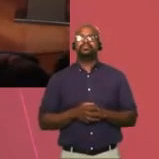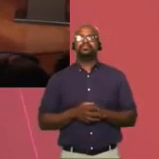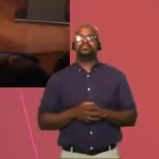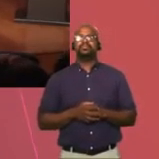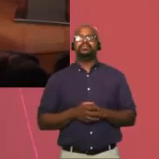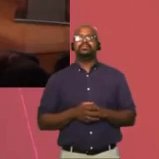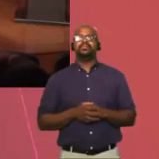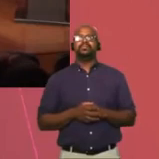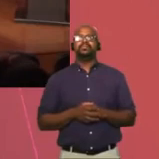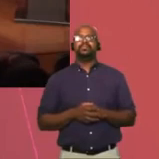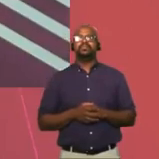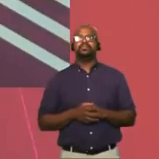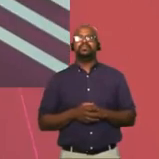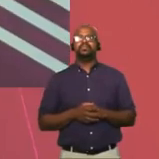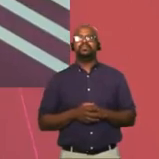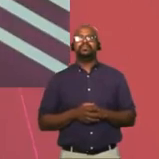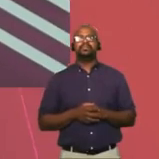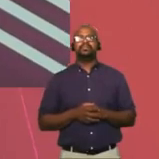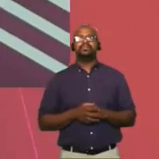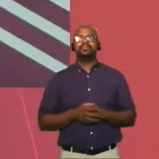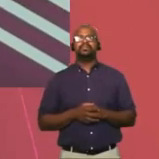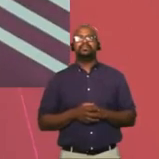E aí